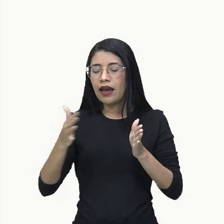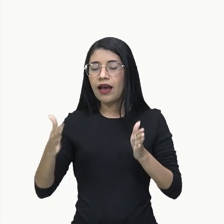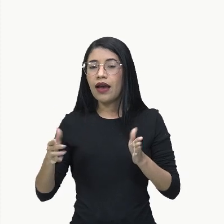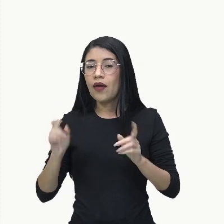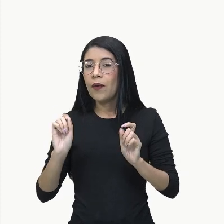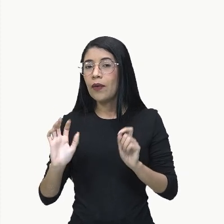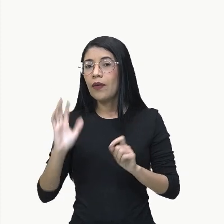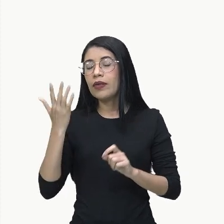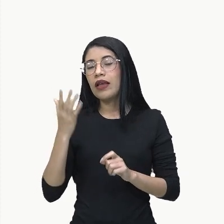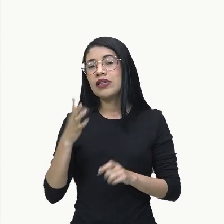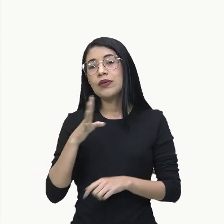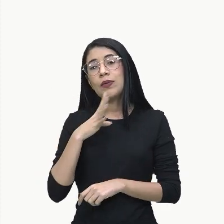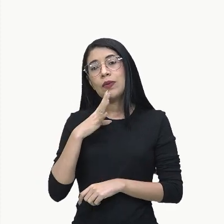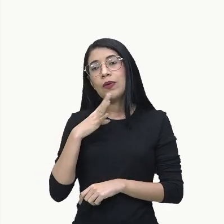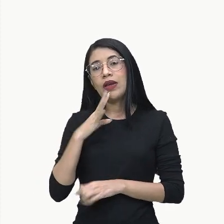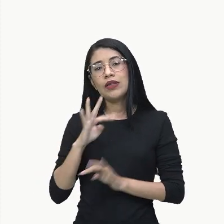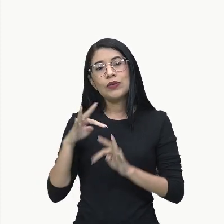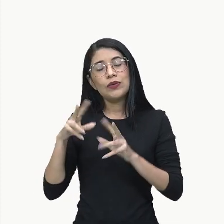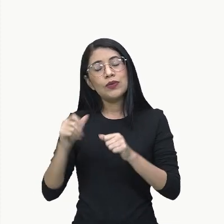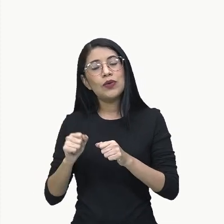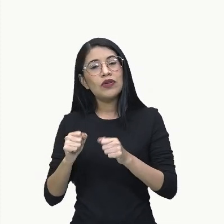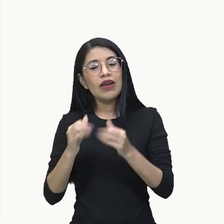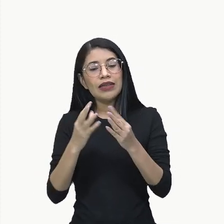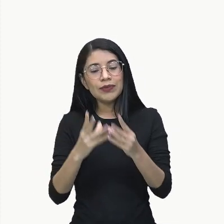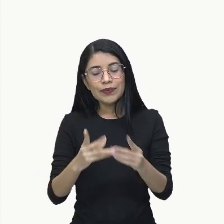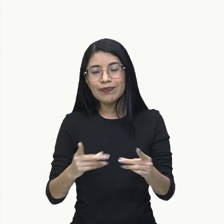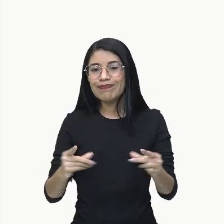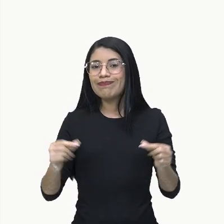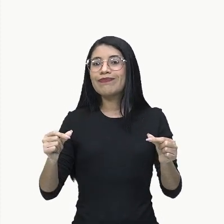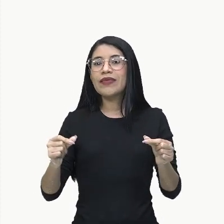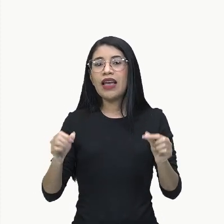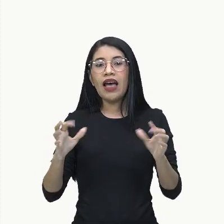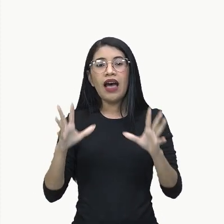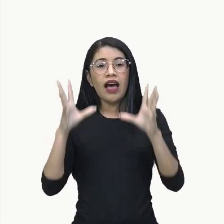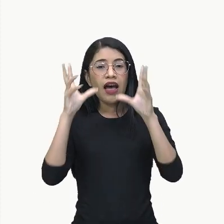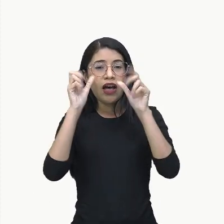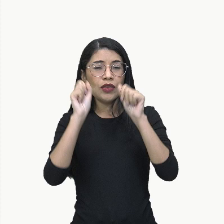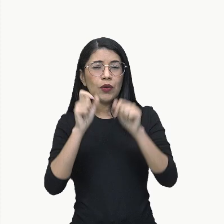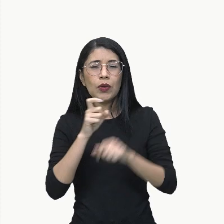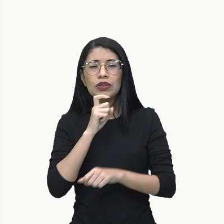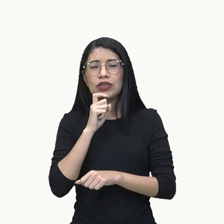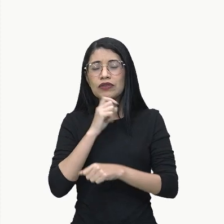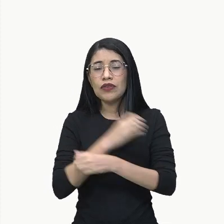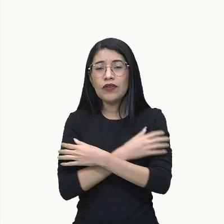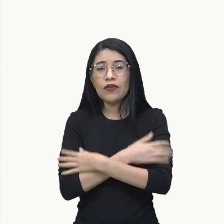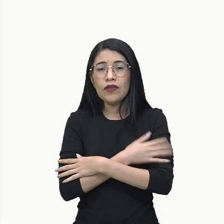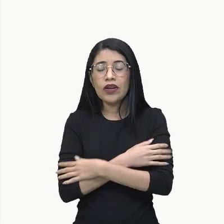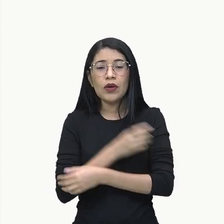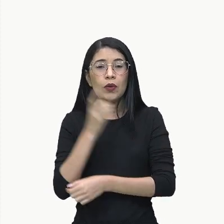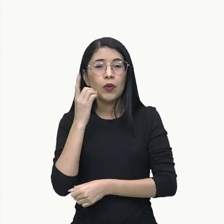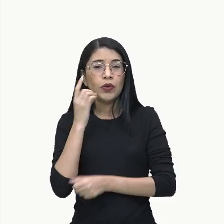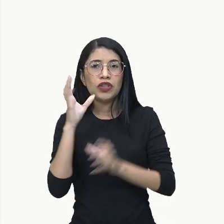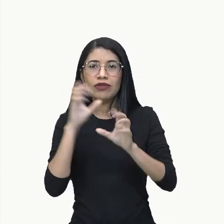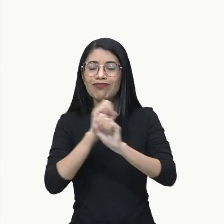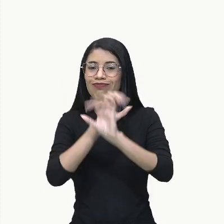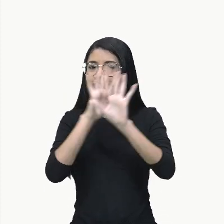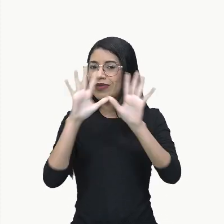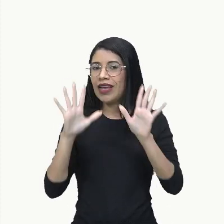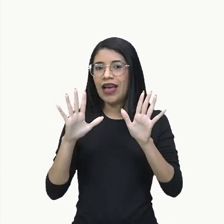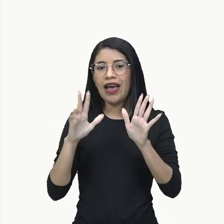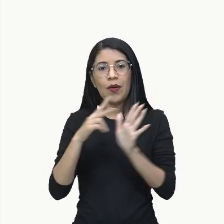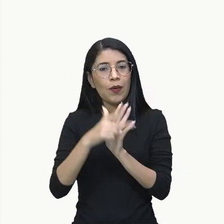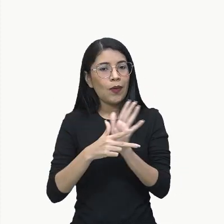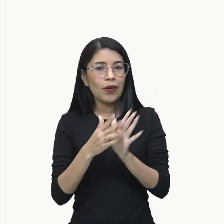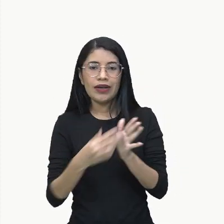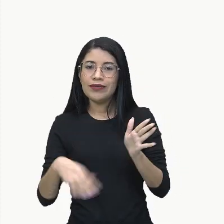o que se conhece vai deixando de existir. A noite esfriou, o dia não veio, o bonde não veio. E